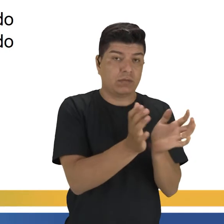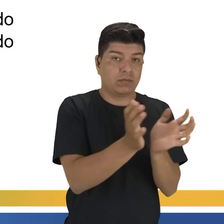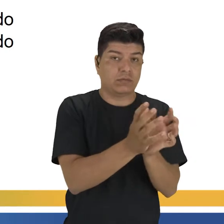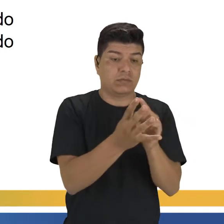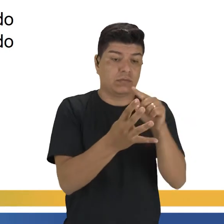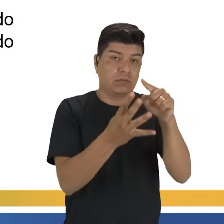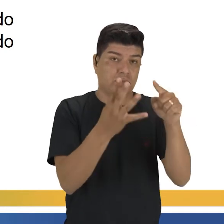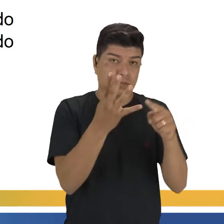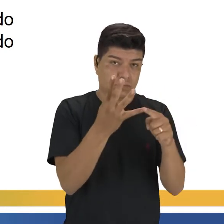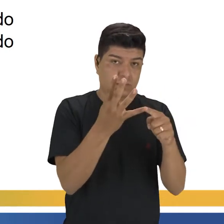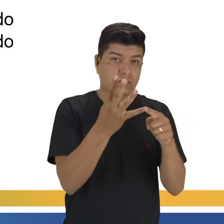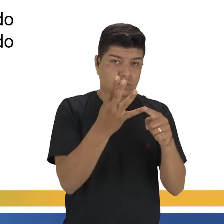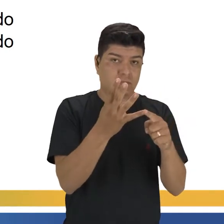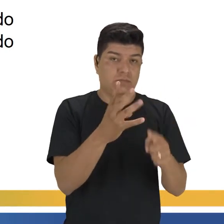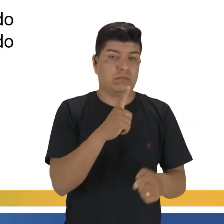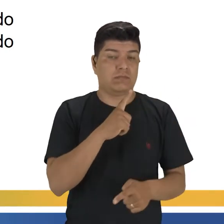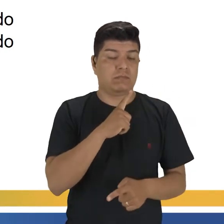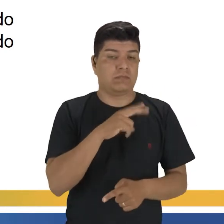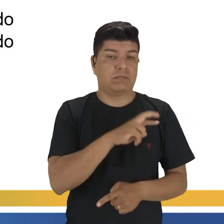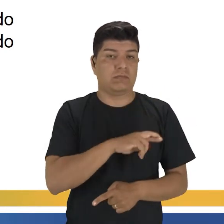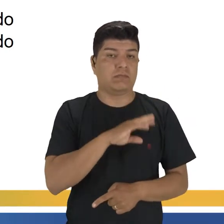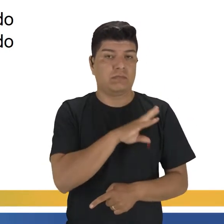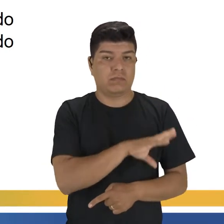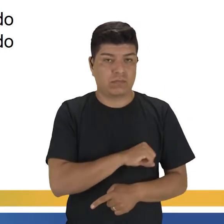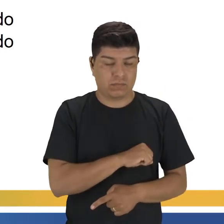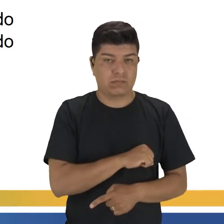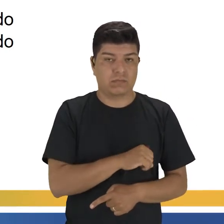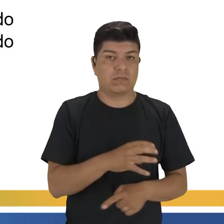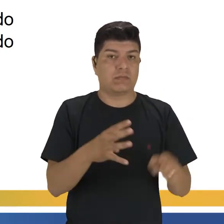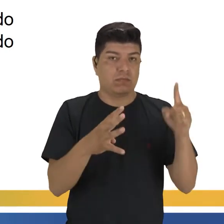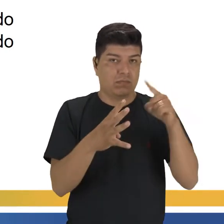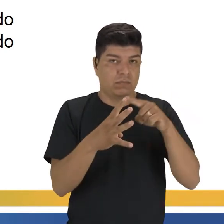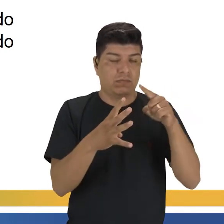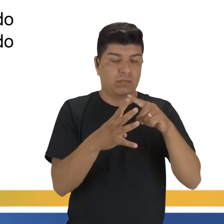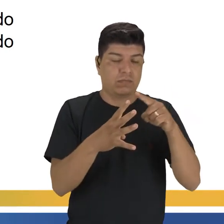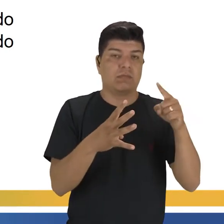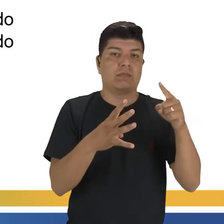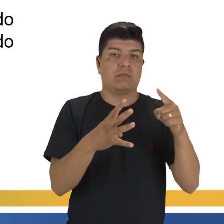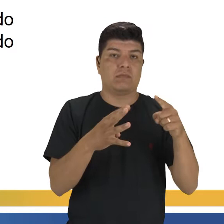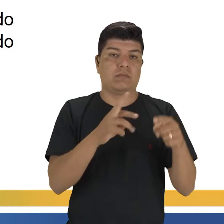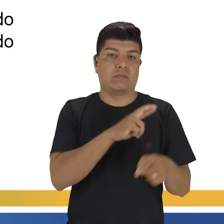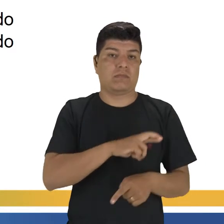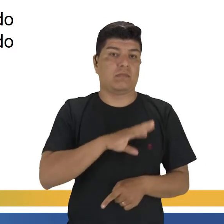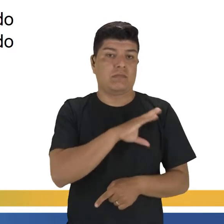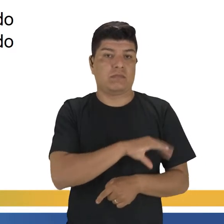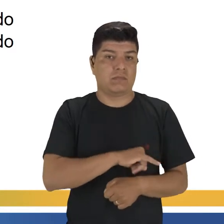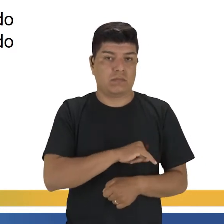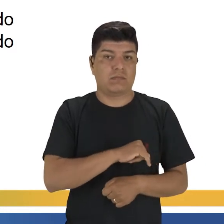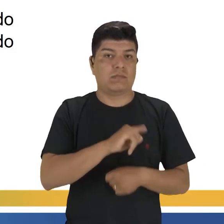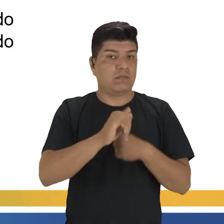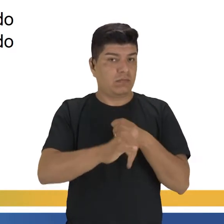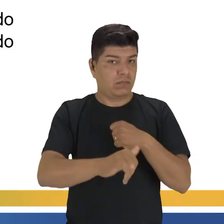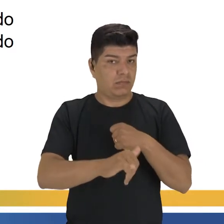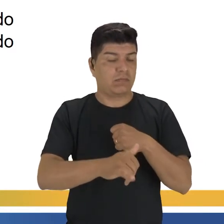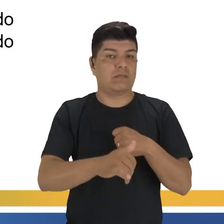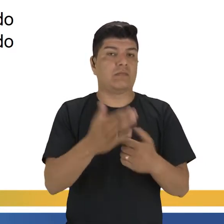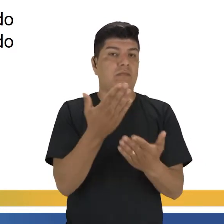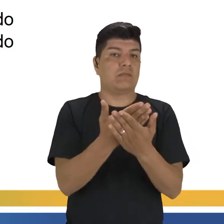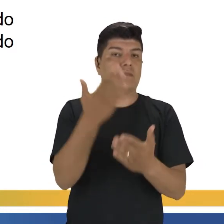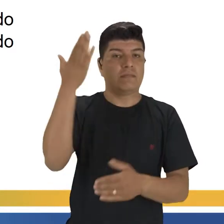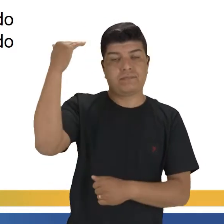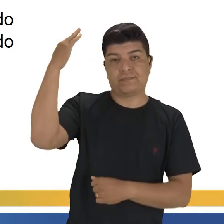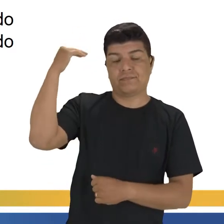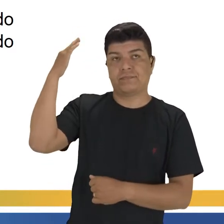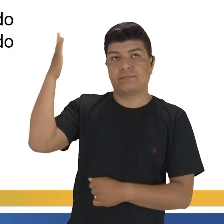dos 4 tipos de romance que nós vimos a partir da primeira parte do romance em prosa da aula passada, que